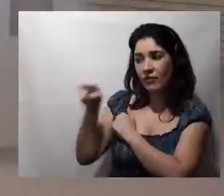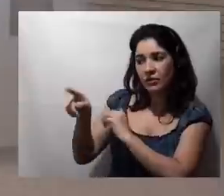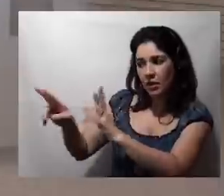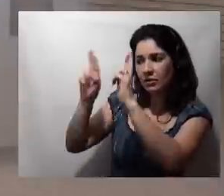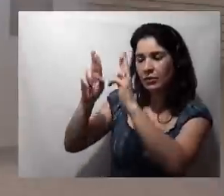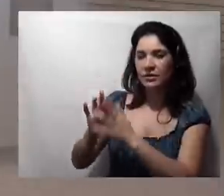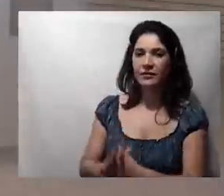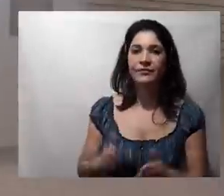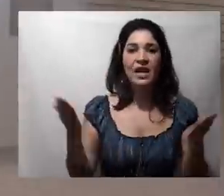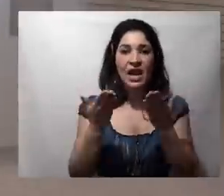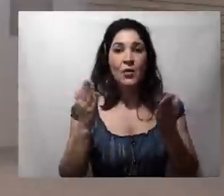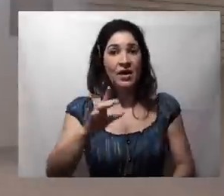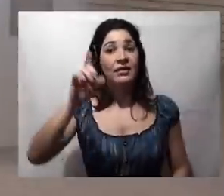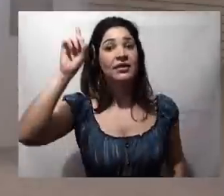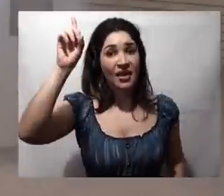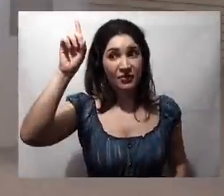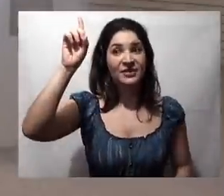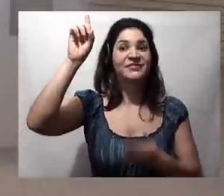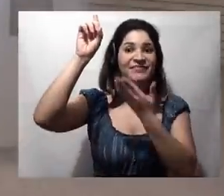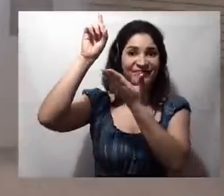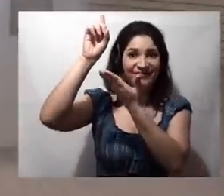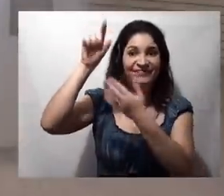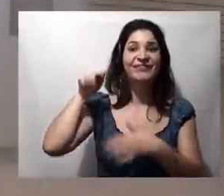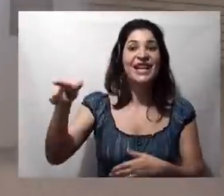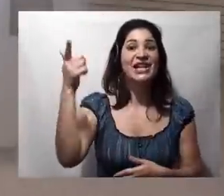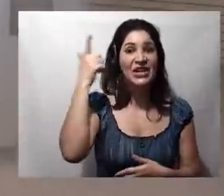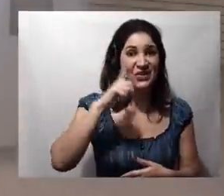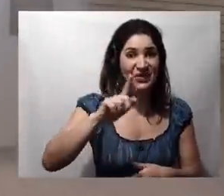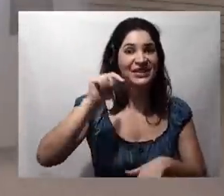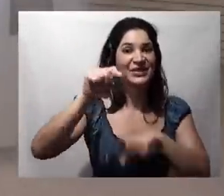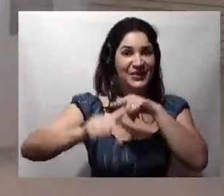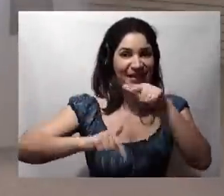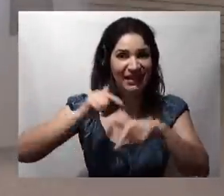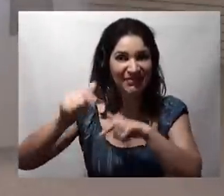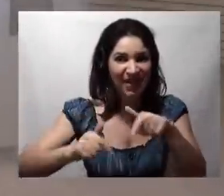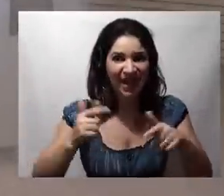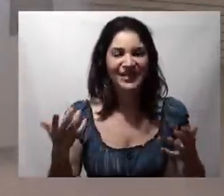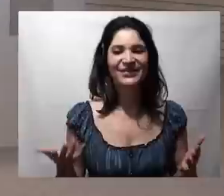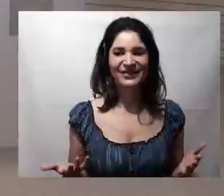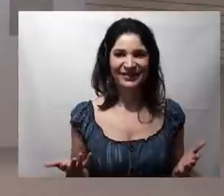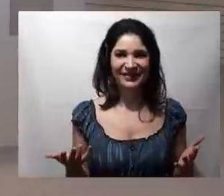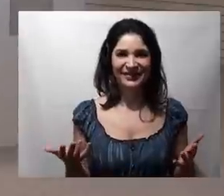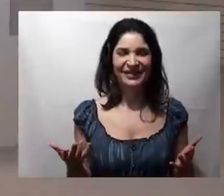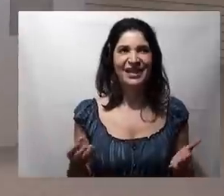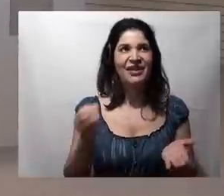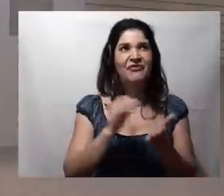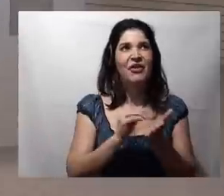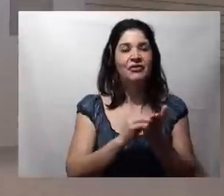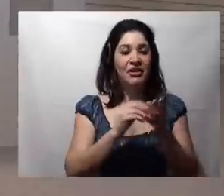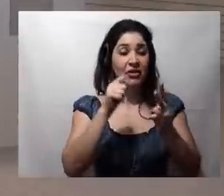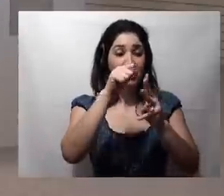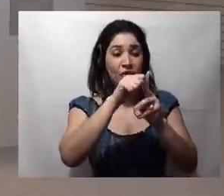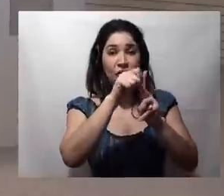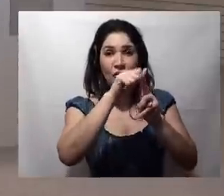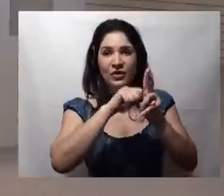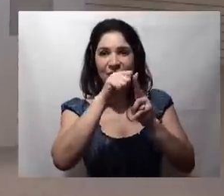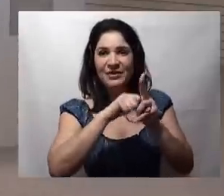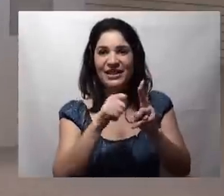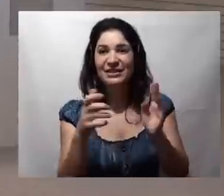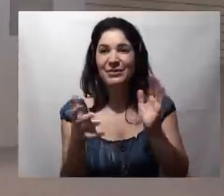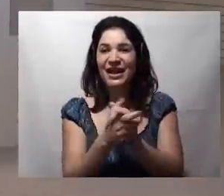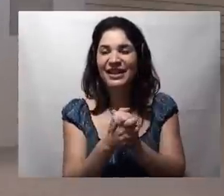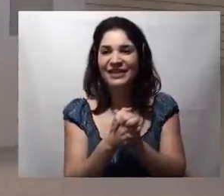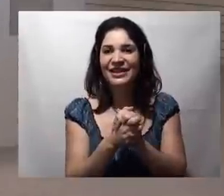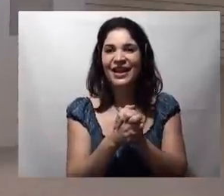e agora é deus é deus né já arrumou um trabalho louvado seja o senhor faltando dois meses para casar ficou